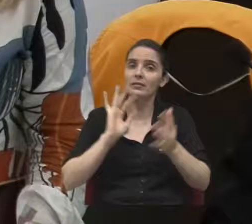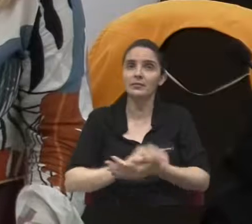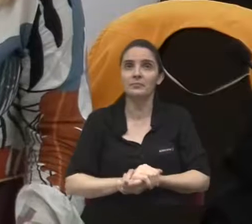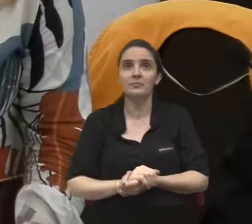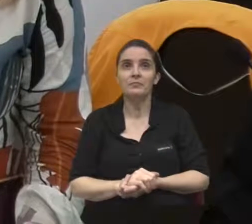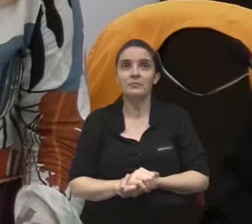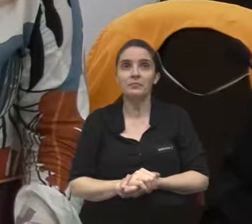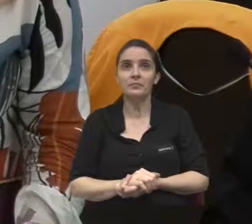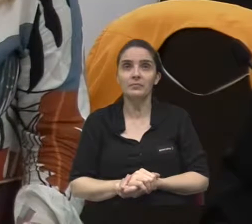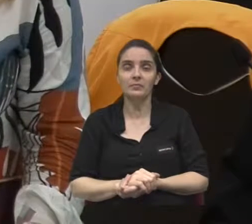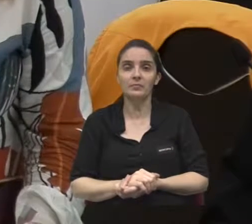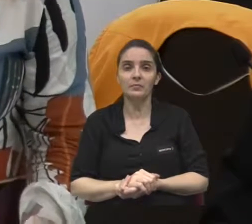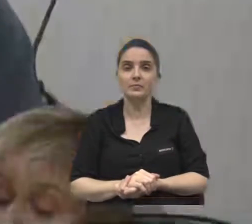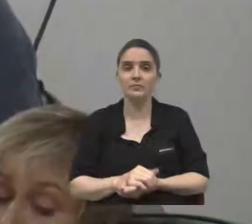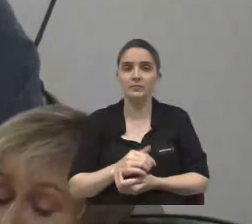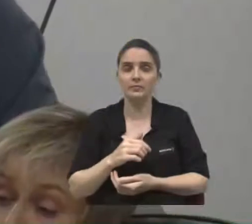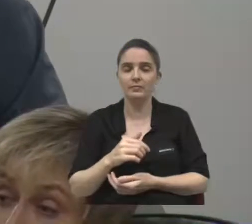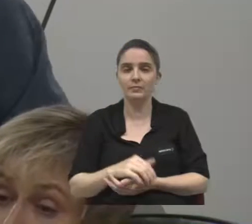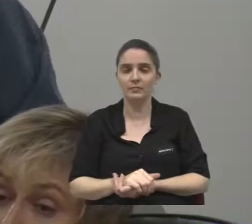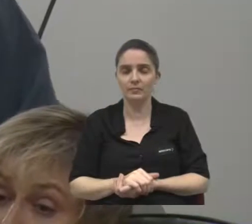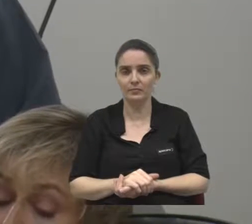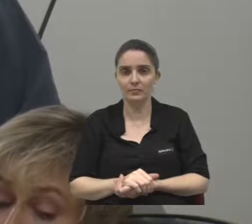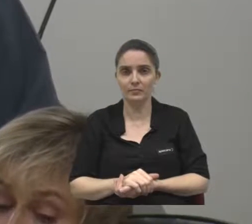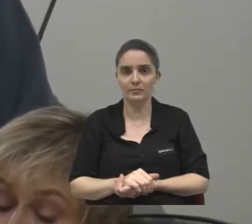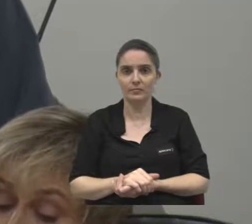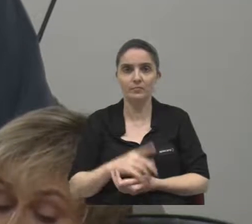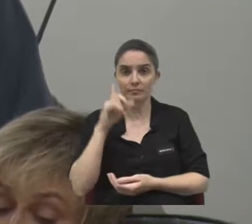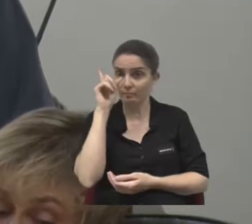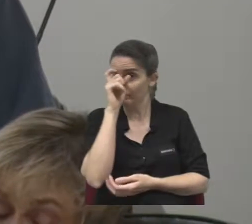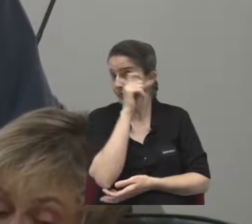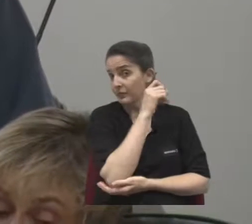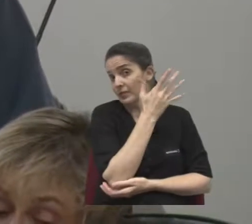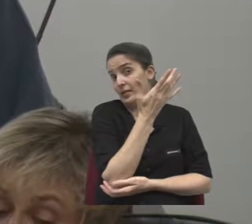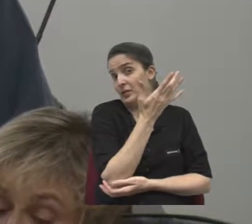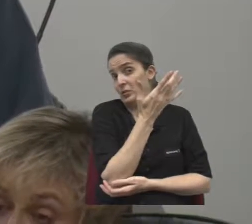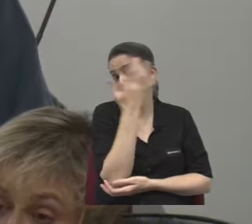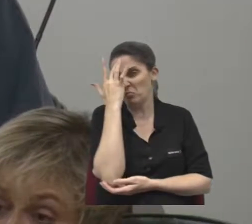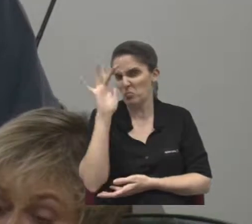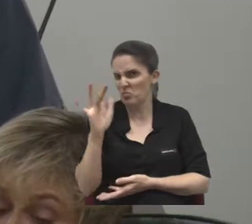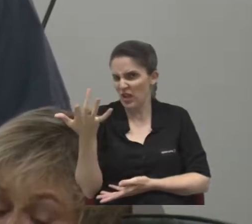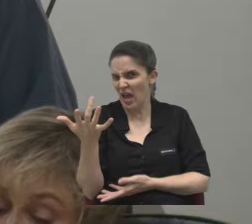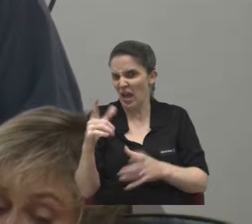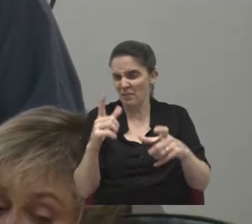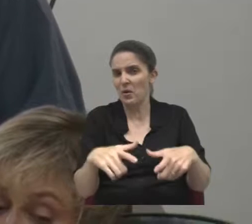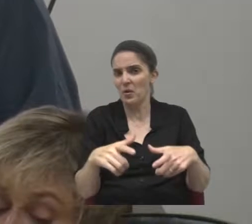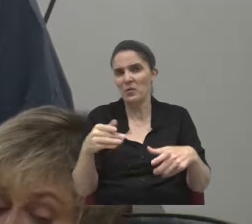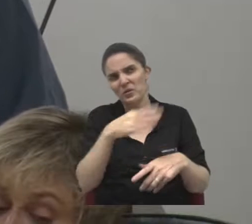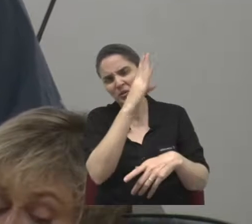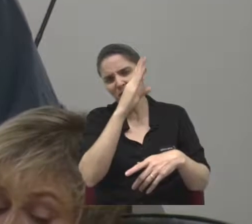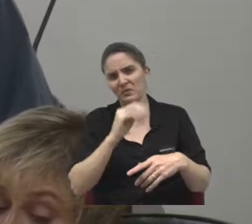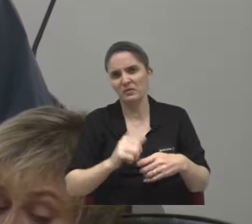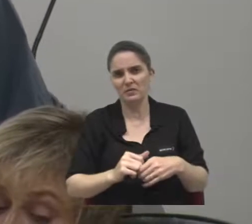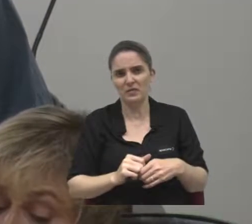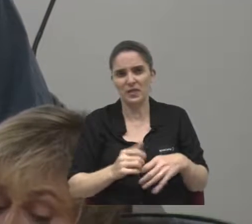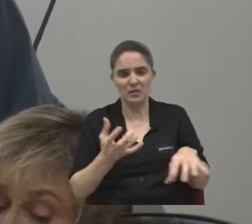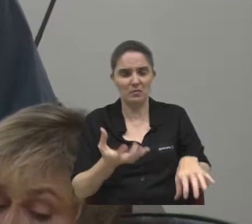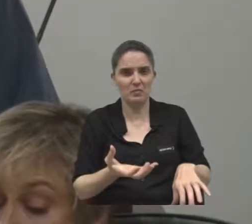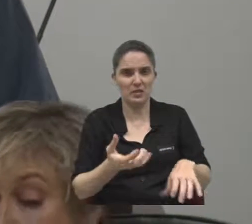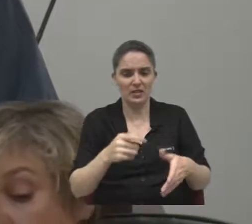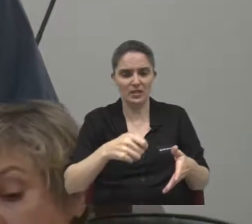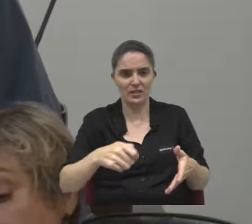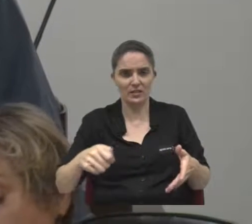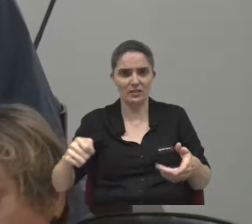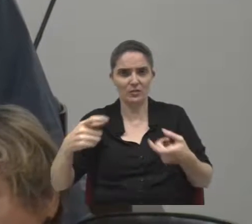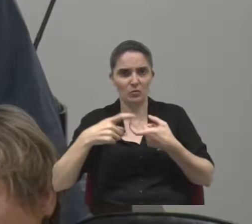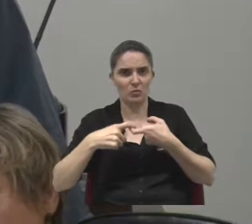20 segundinhos. É difícil, né? Não sabe onde está, vai para Brasília, assina um convênio do aeroporto que não fica